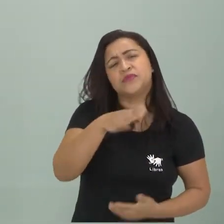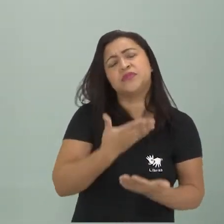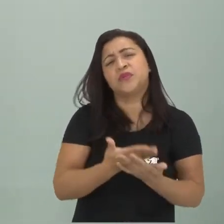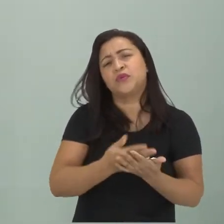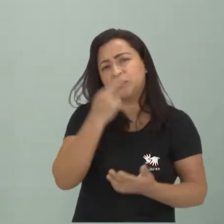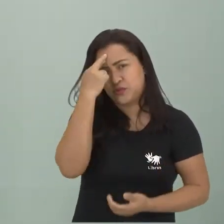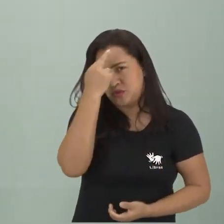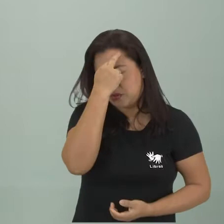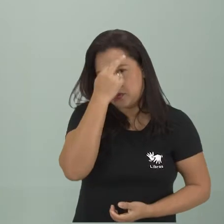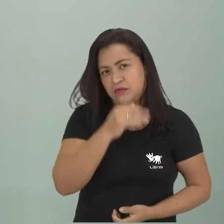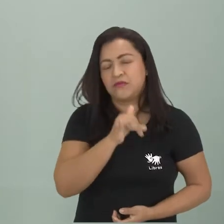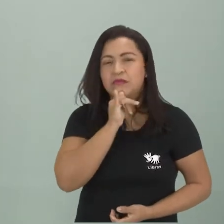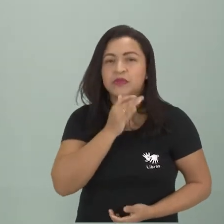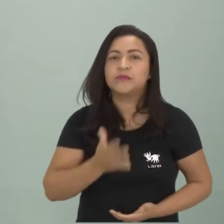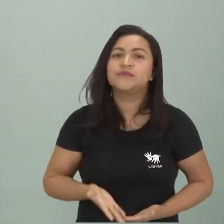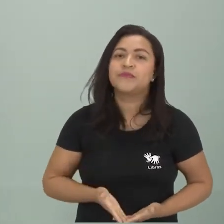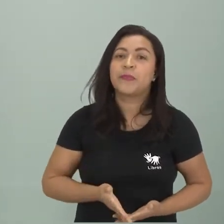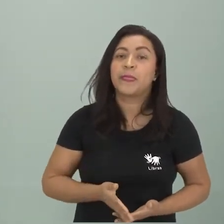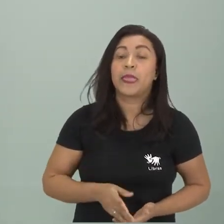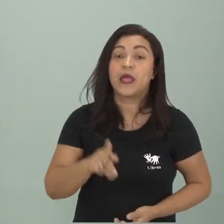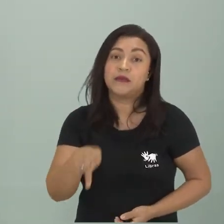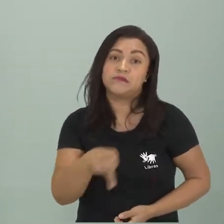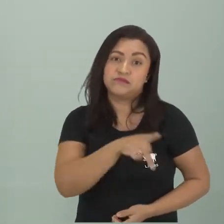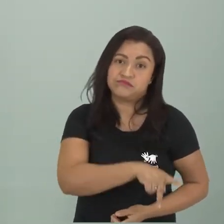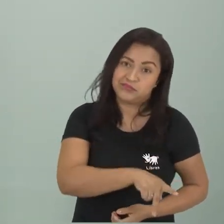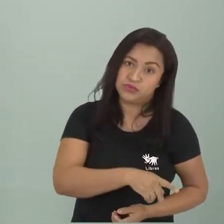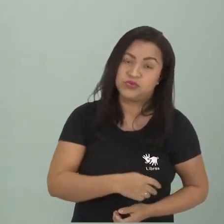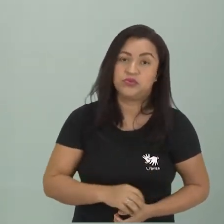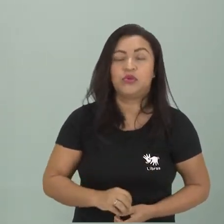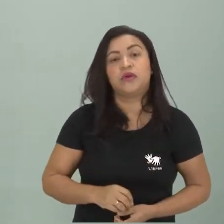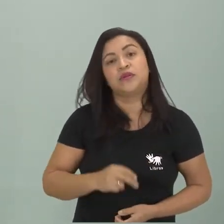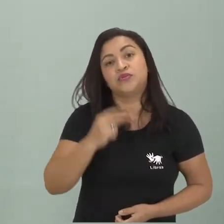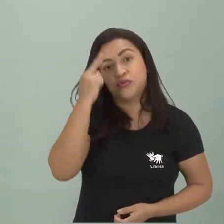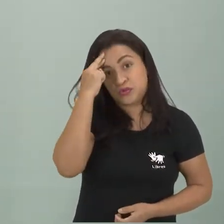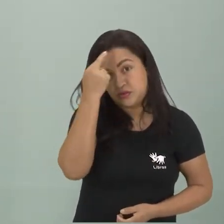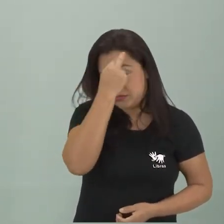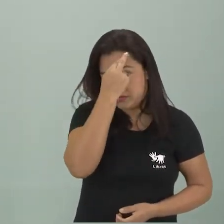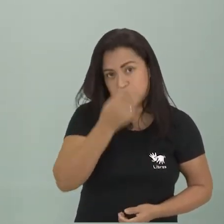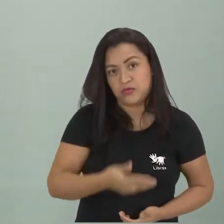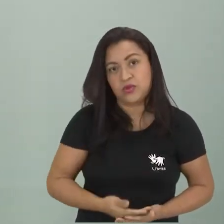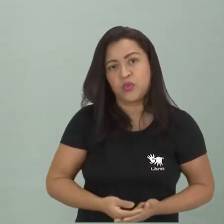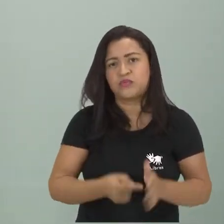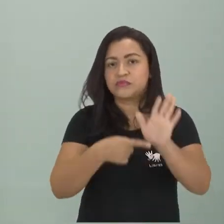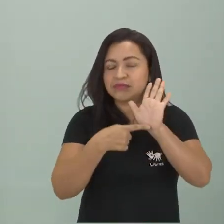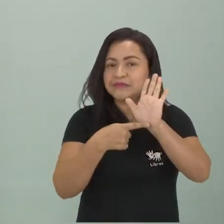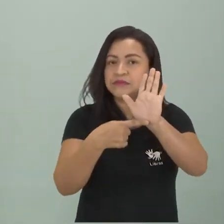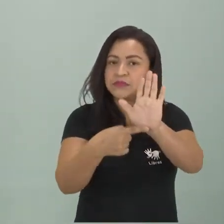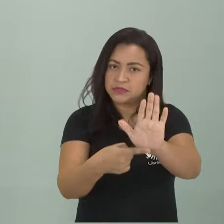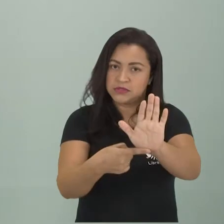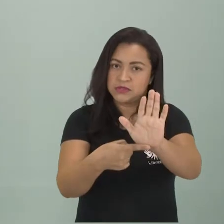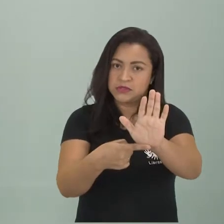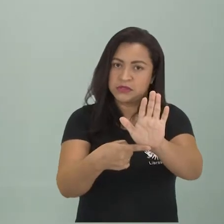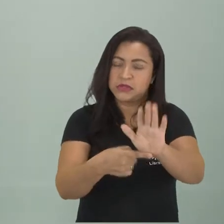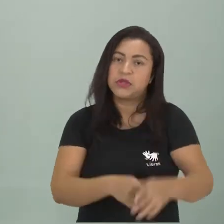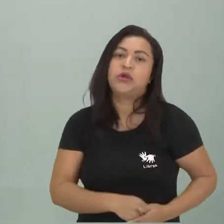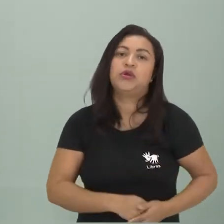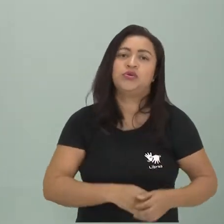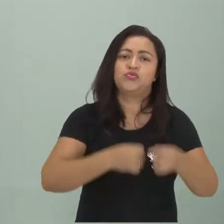podem perceber que o professor ou a professora de história, quando estão apresentando as civilizações,